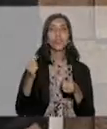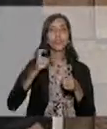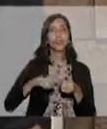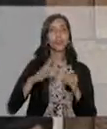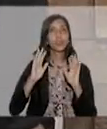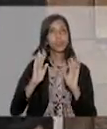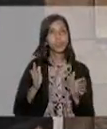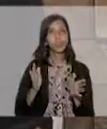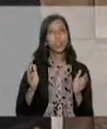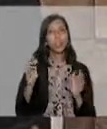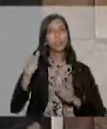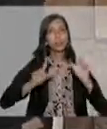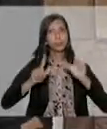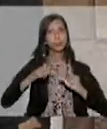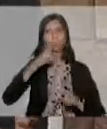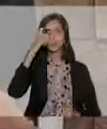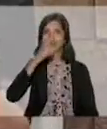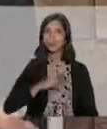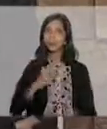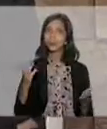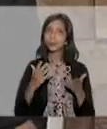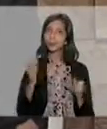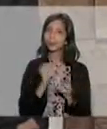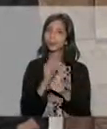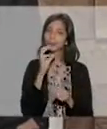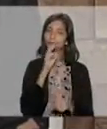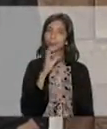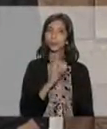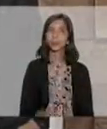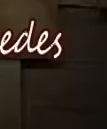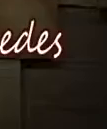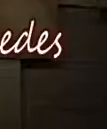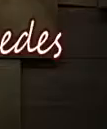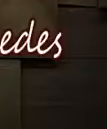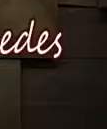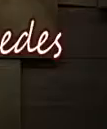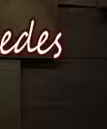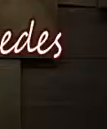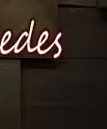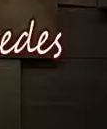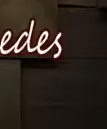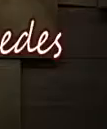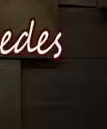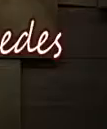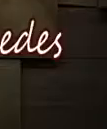intervalo e a gente volta já já com mais Thelma para você. Não sai daí não, que é rapidinho.